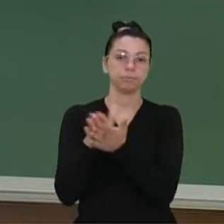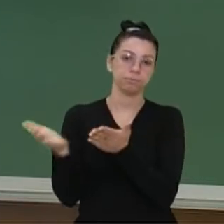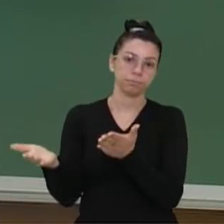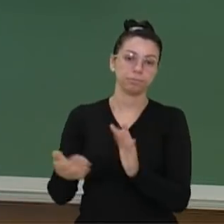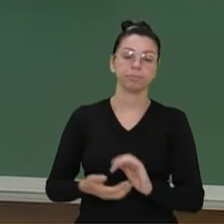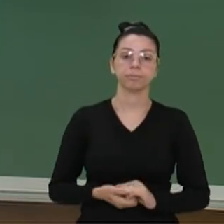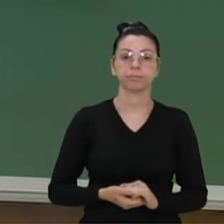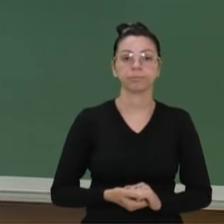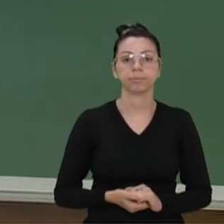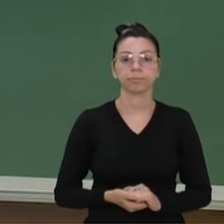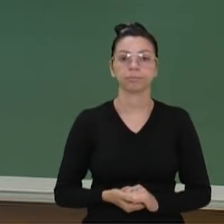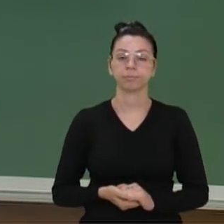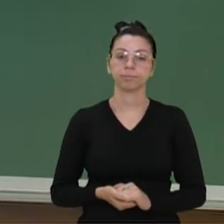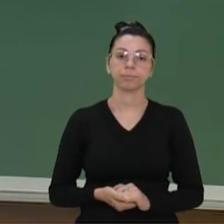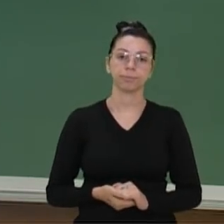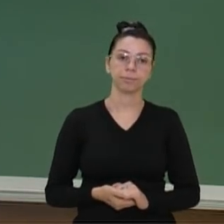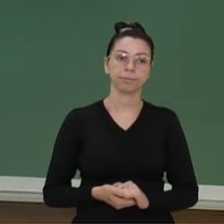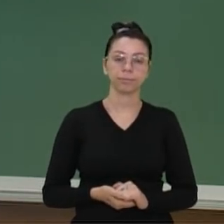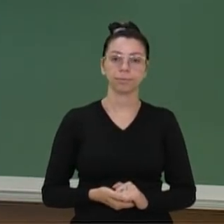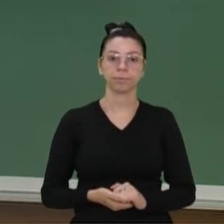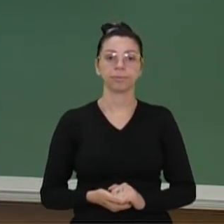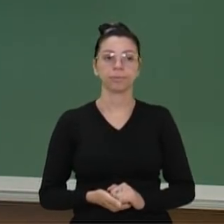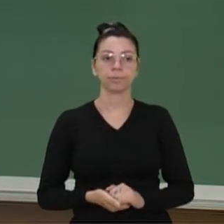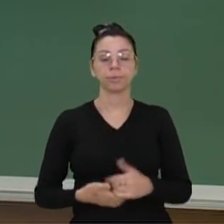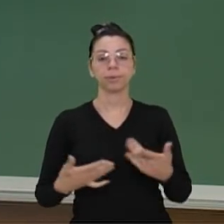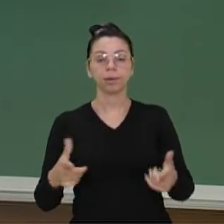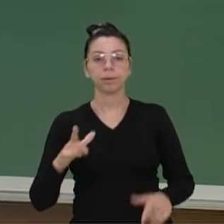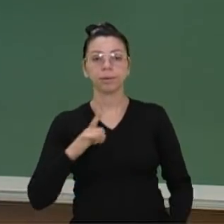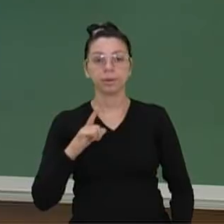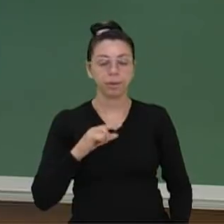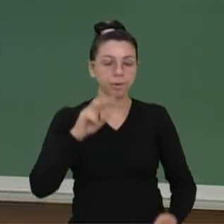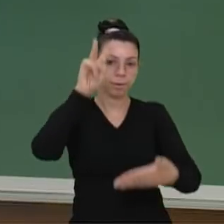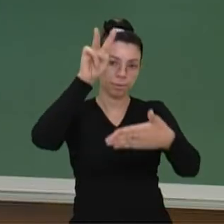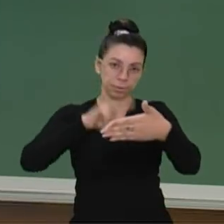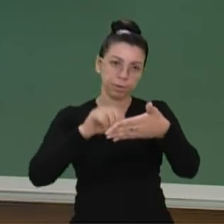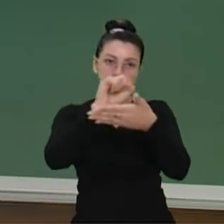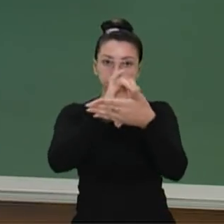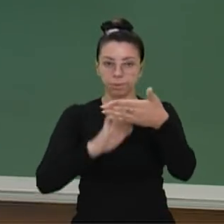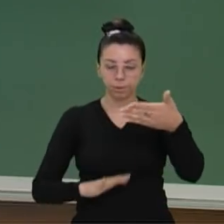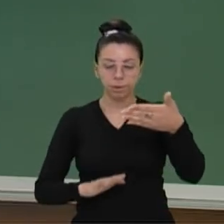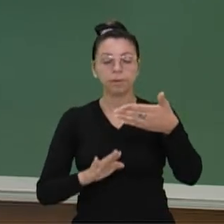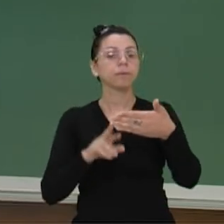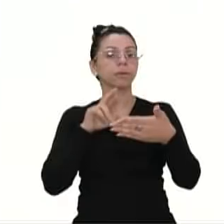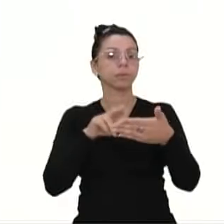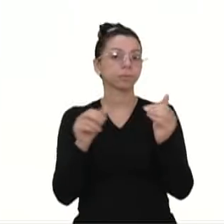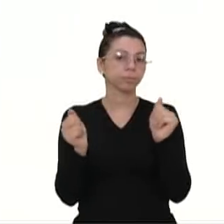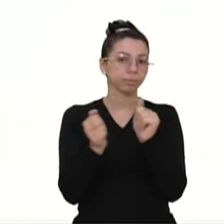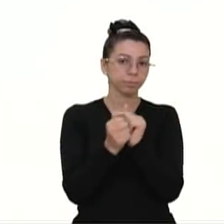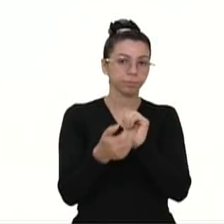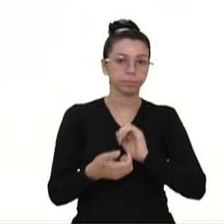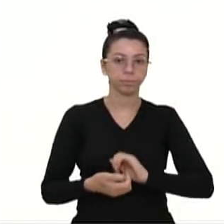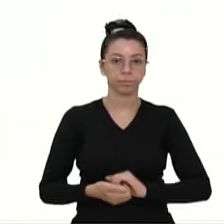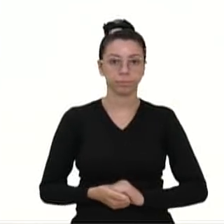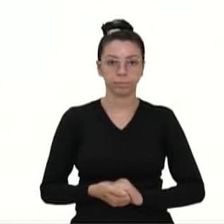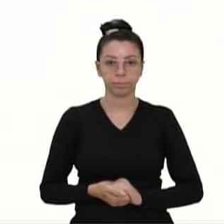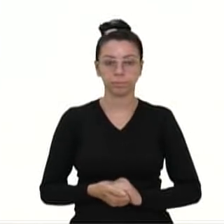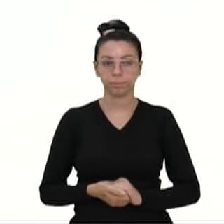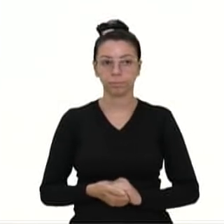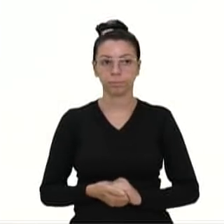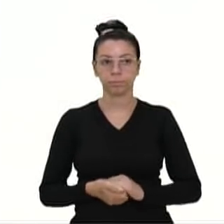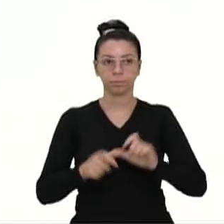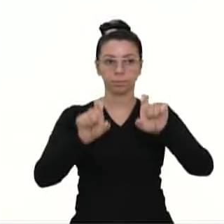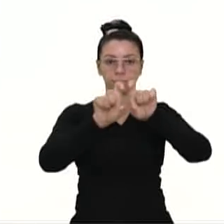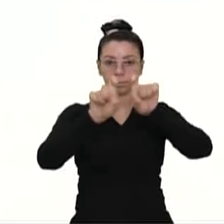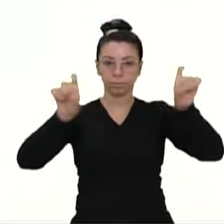vamos falar aqui de matemática financeira. Eu vou ler com você o exercício, a gente vai resolver. A expressão M de